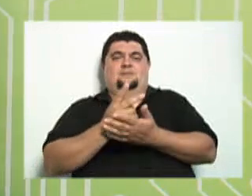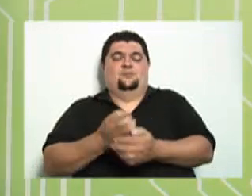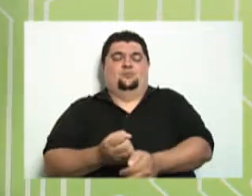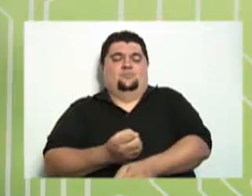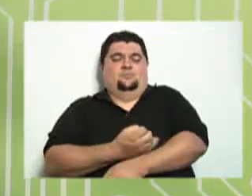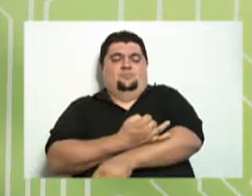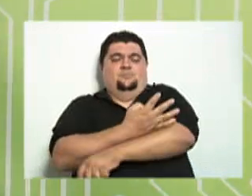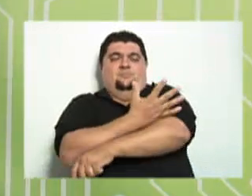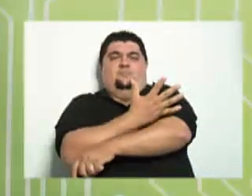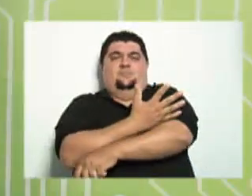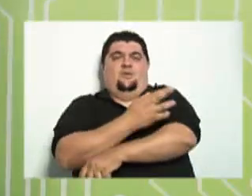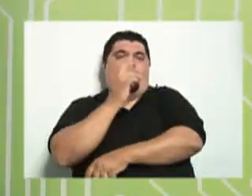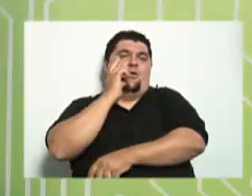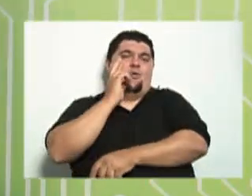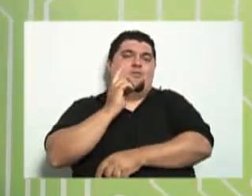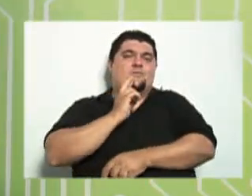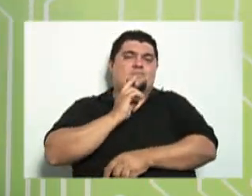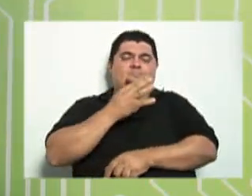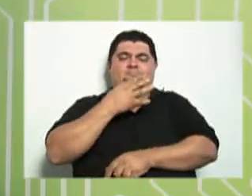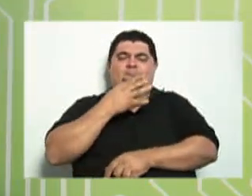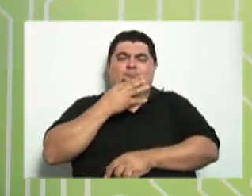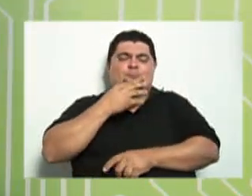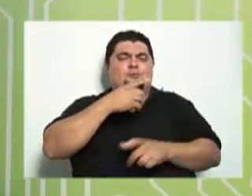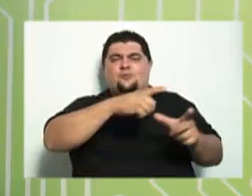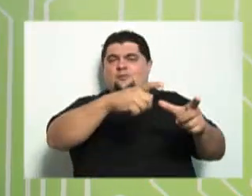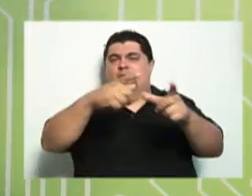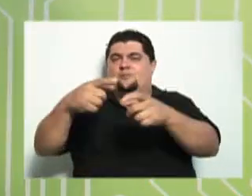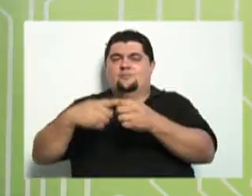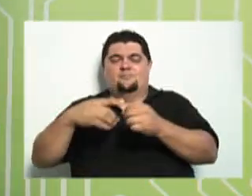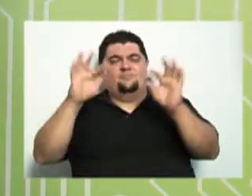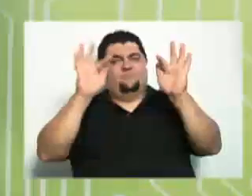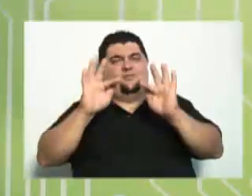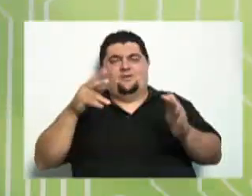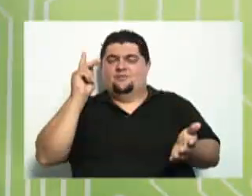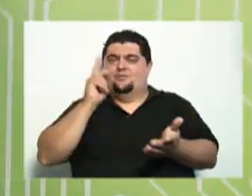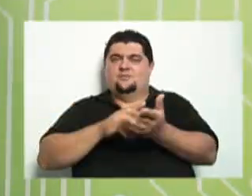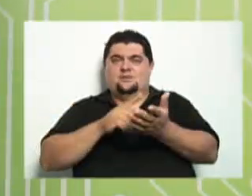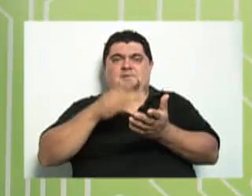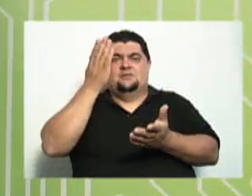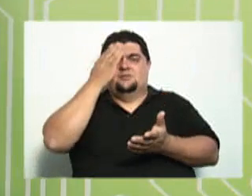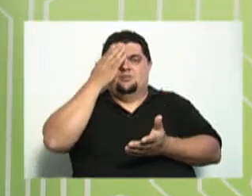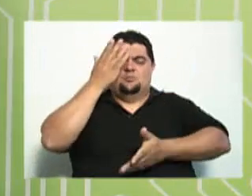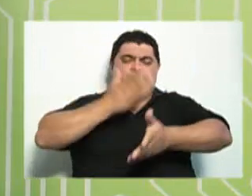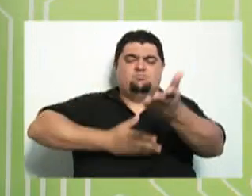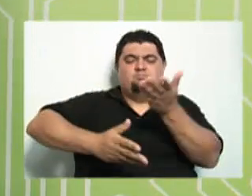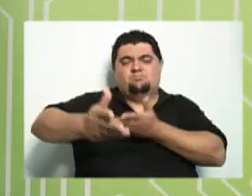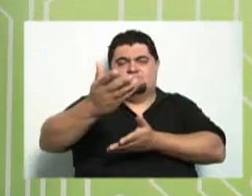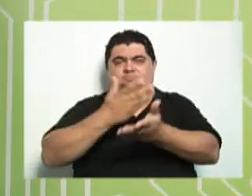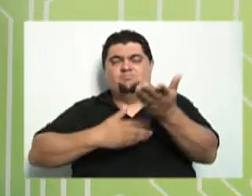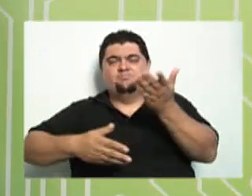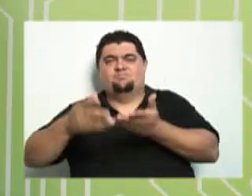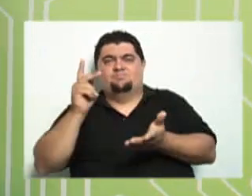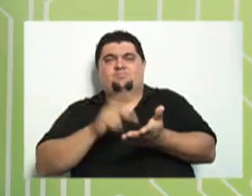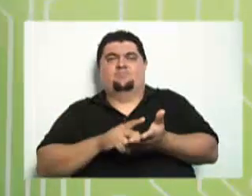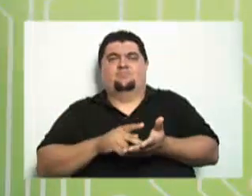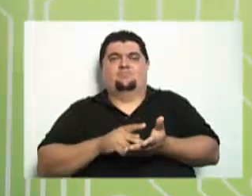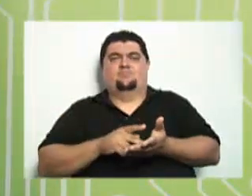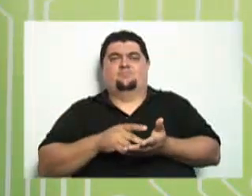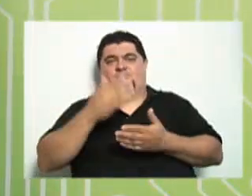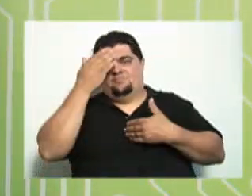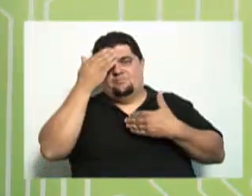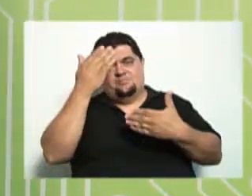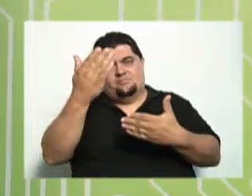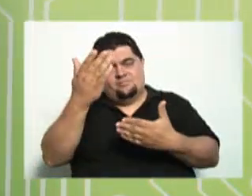de Rondônia, conheço vários desses municípios, fico muito feliz de saber que vocês estão aí participando da aula com a gente. Fico muito grata